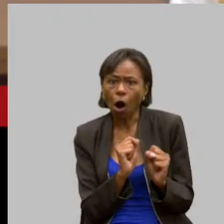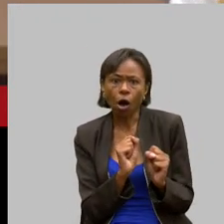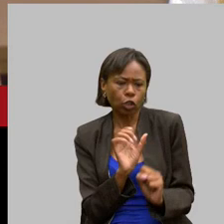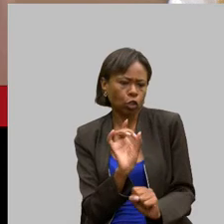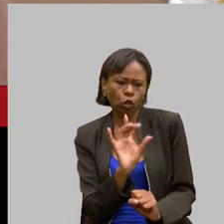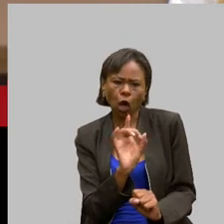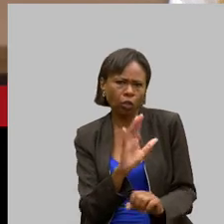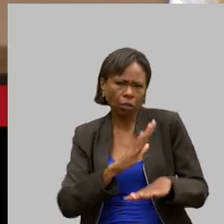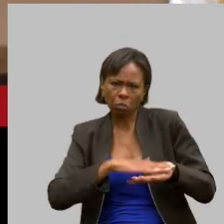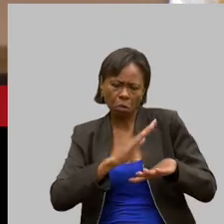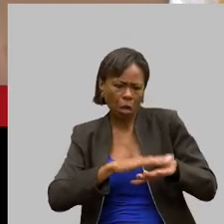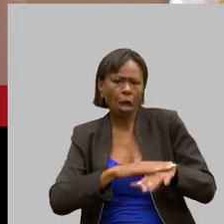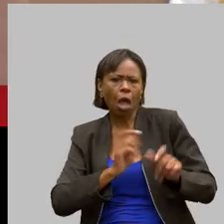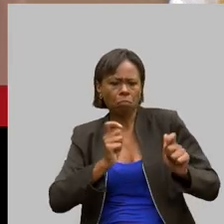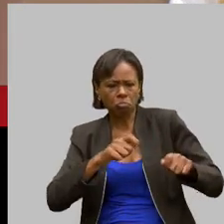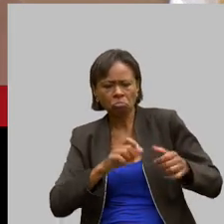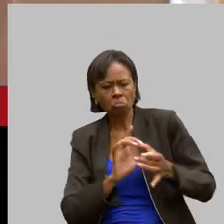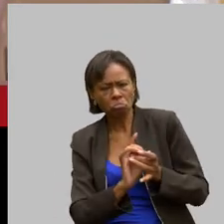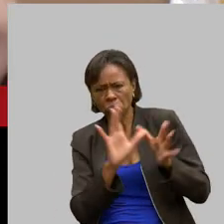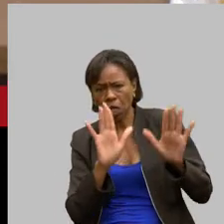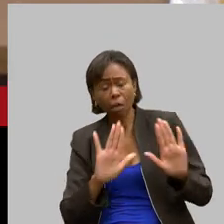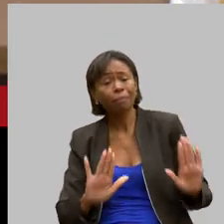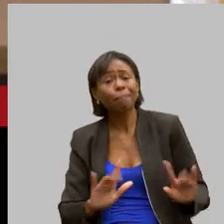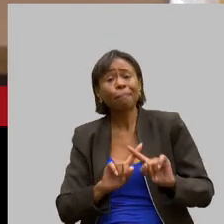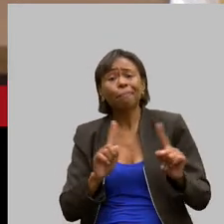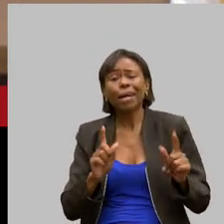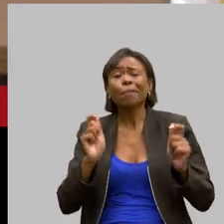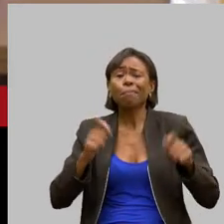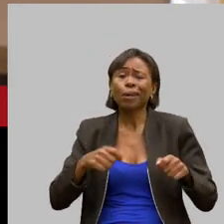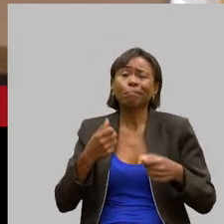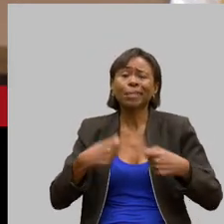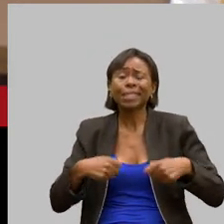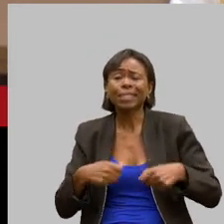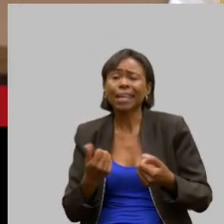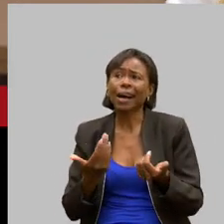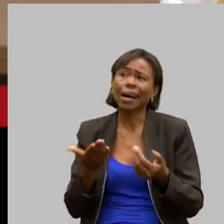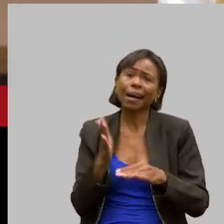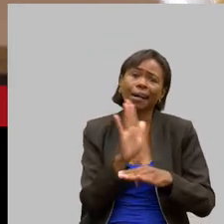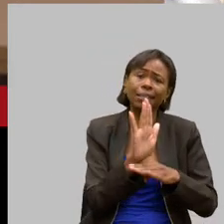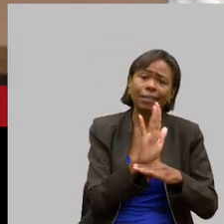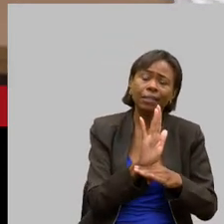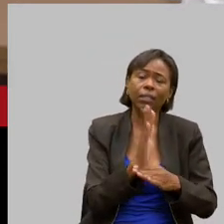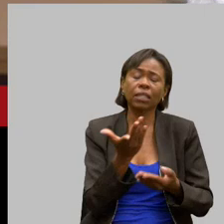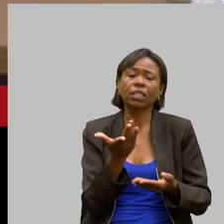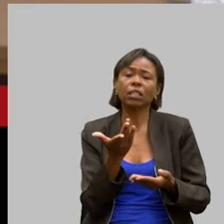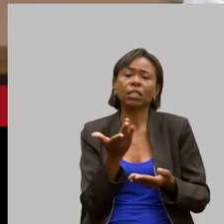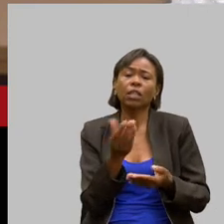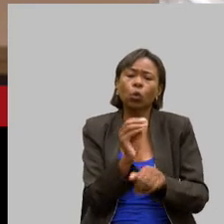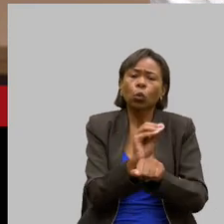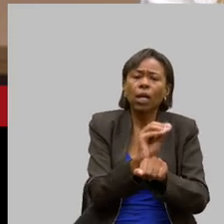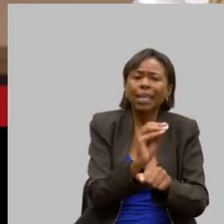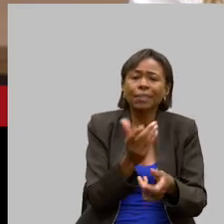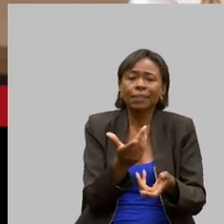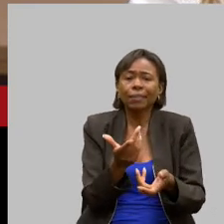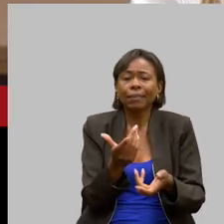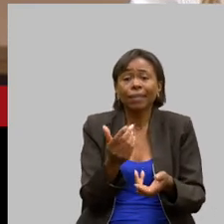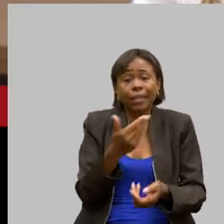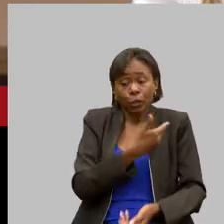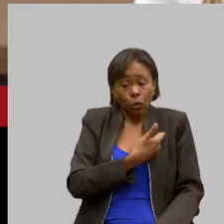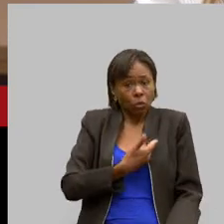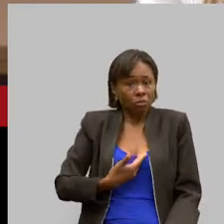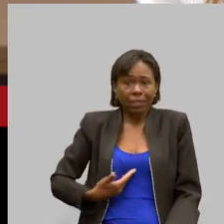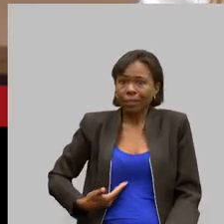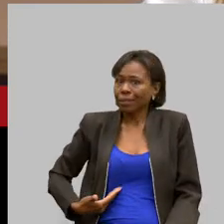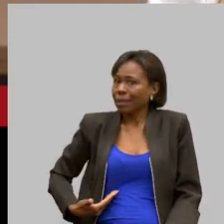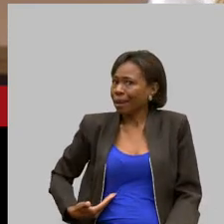ser que elas precisem de atendente pessoal de cuidador e de outras questões que o estado brasileiro